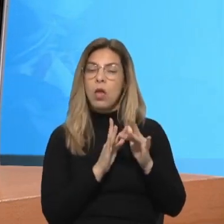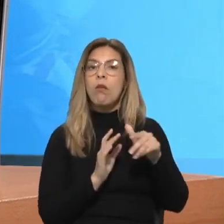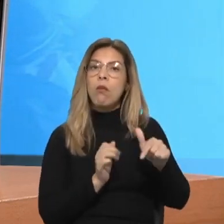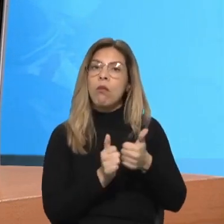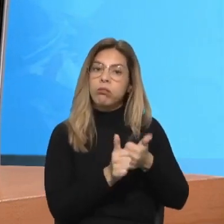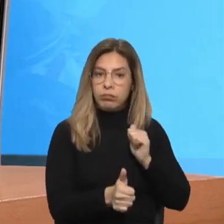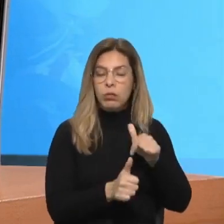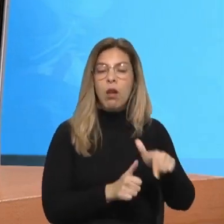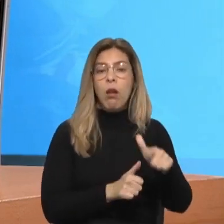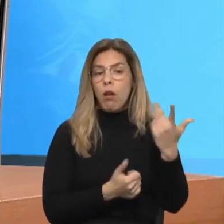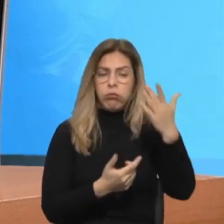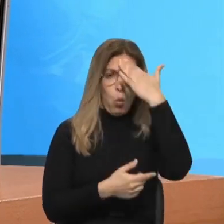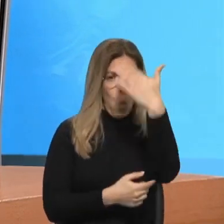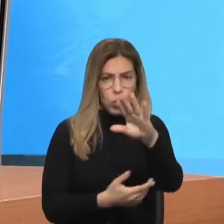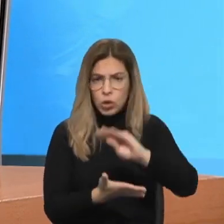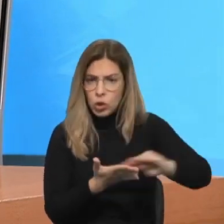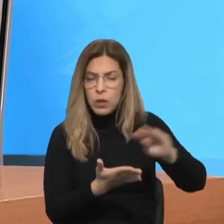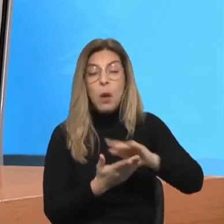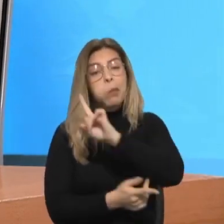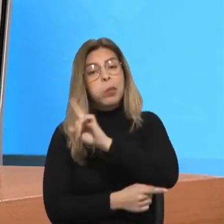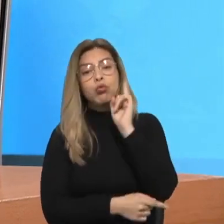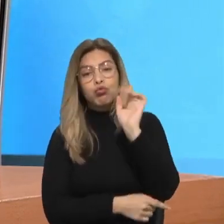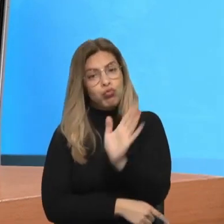quiser inscrever. A primeira já decorreu.